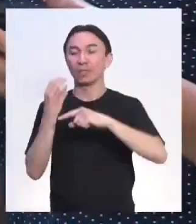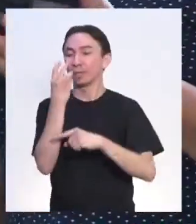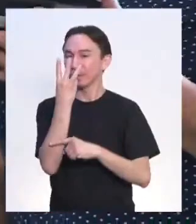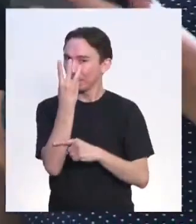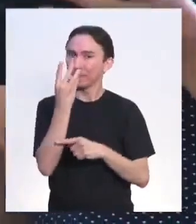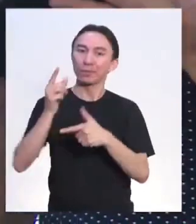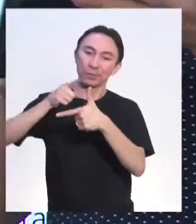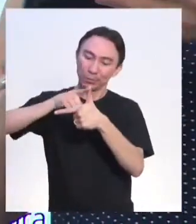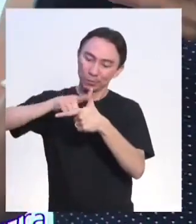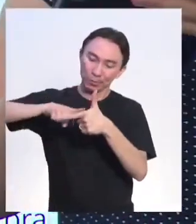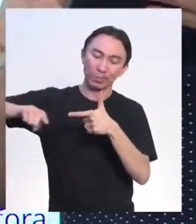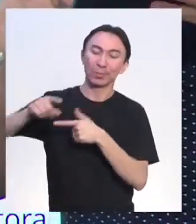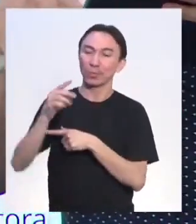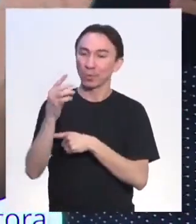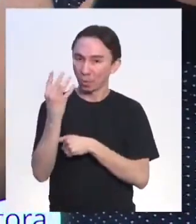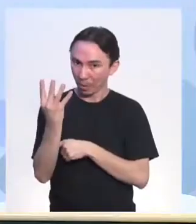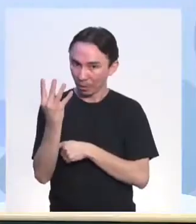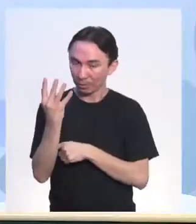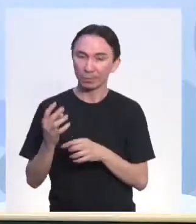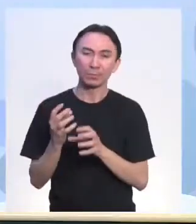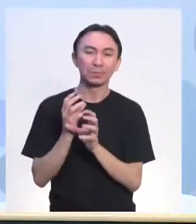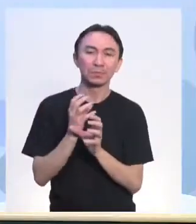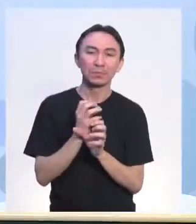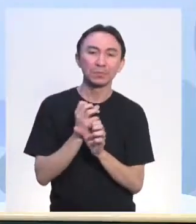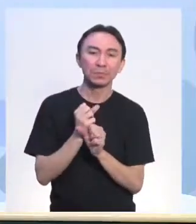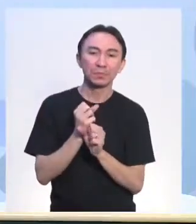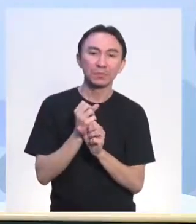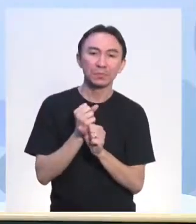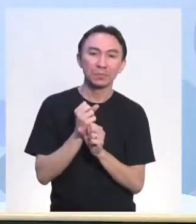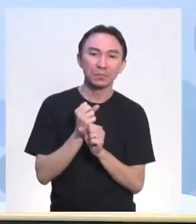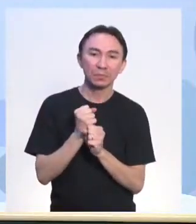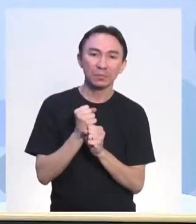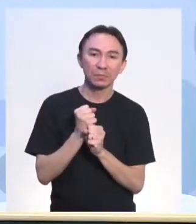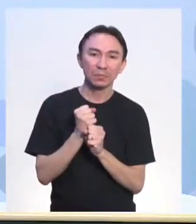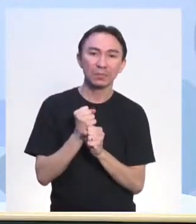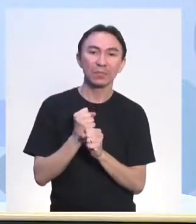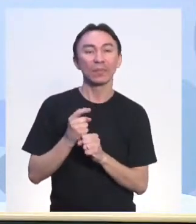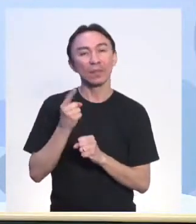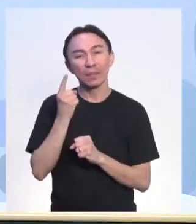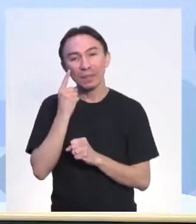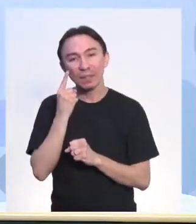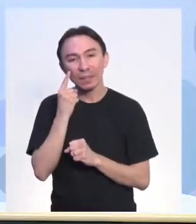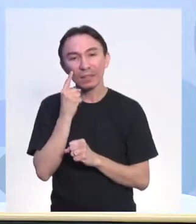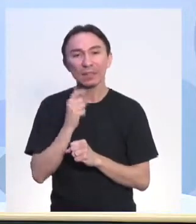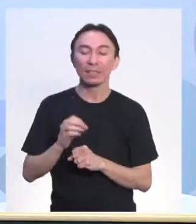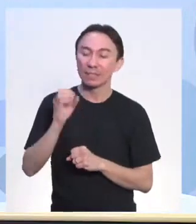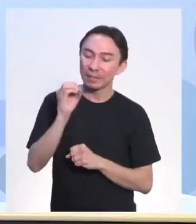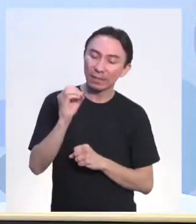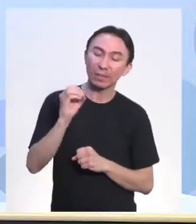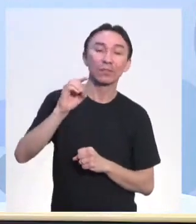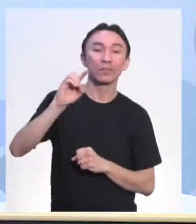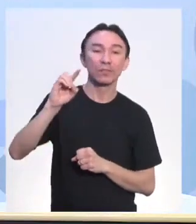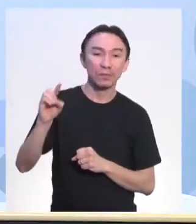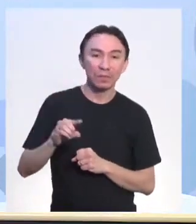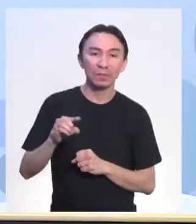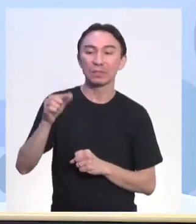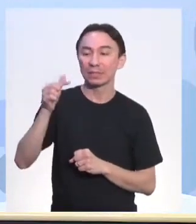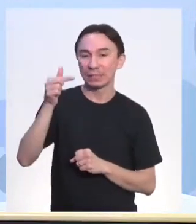quartos, efetuo a divisão 3 dividido por 4, e você vai obter o número